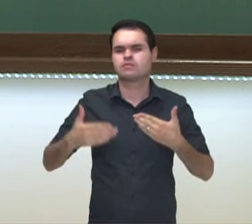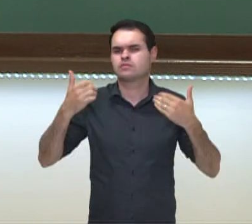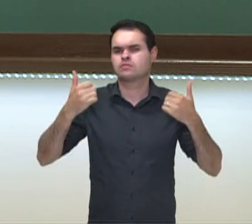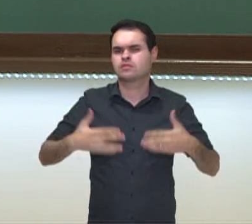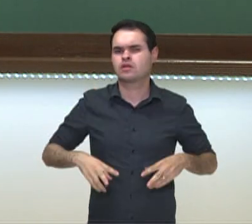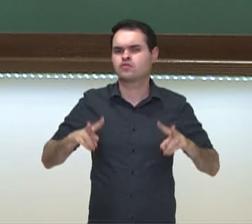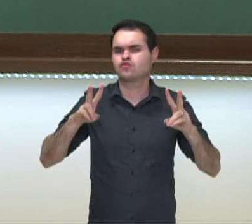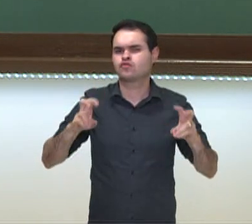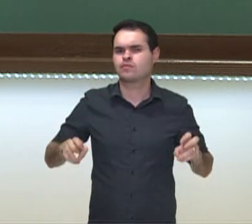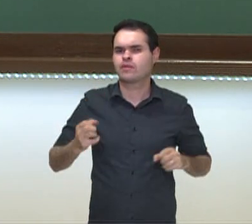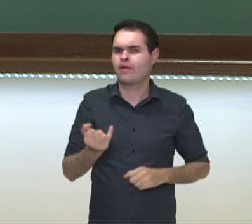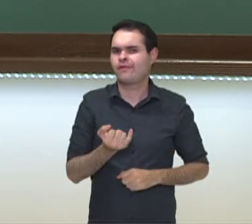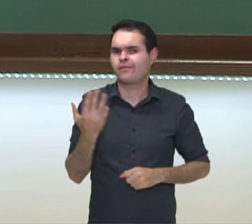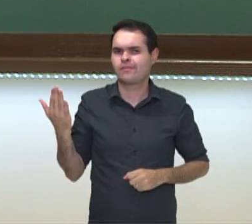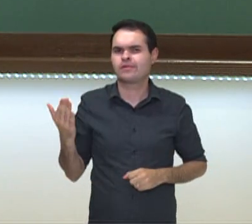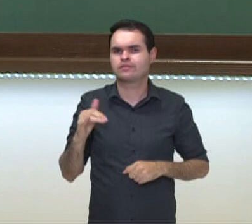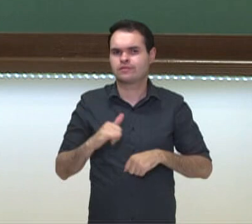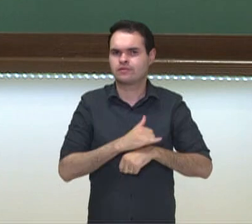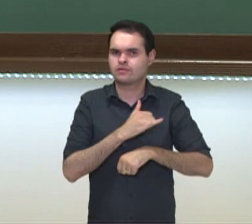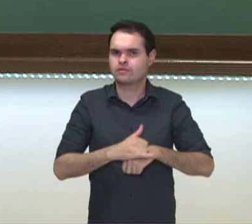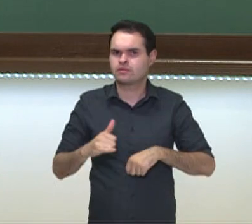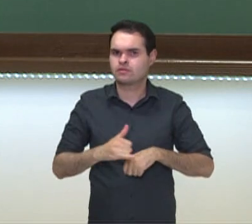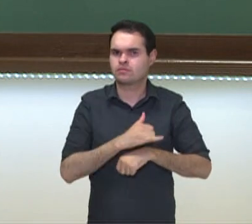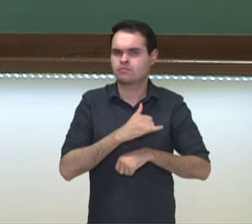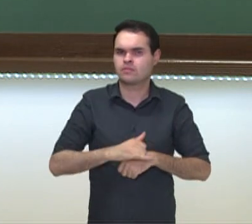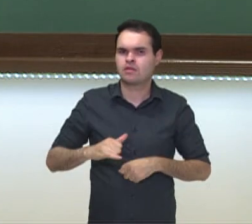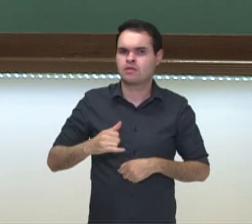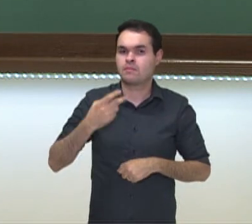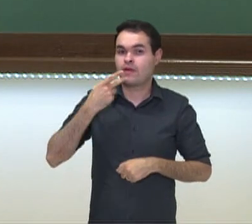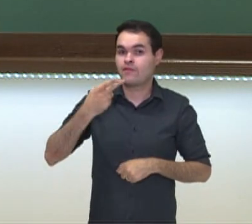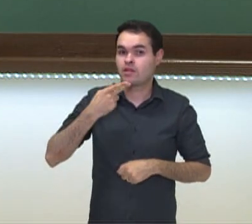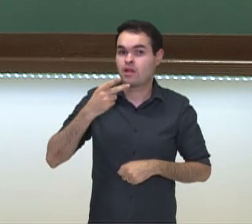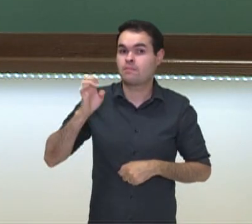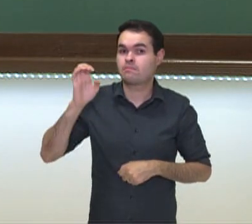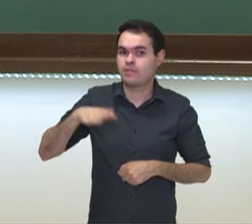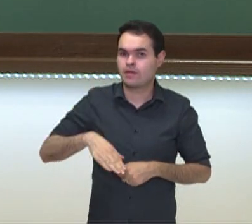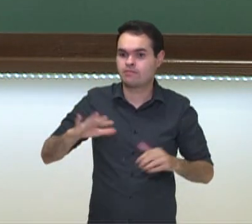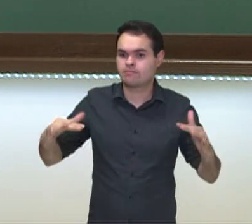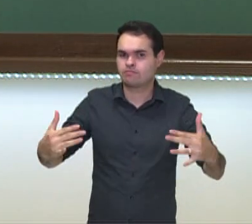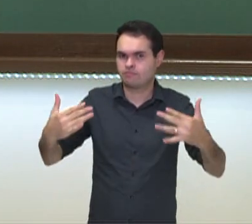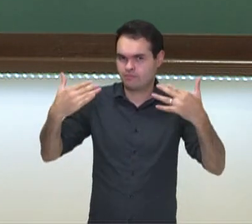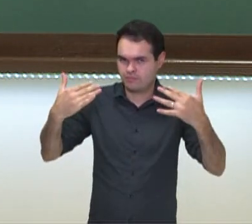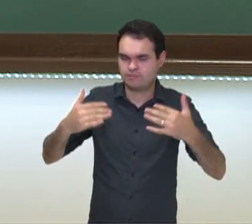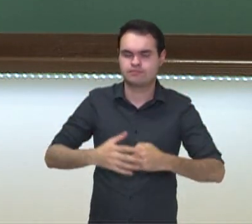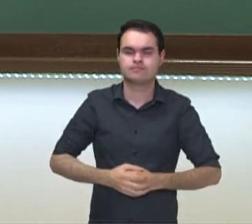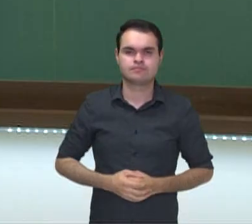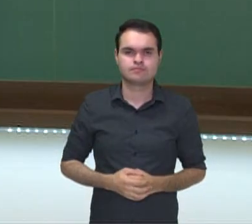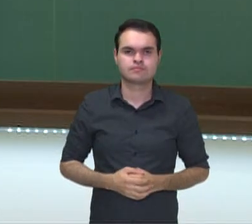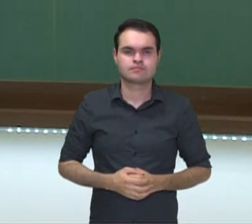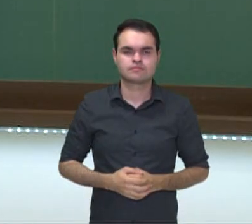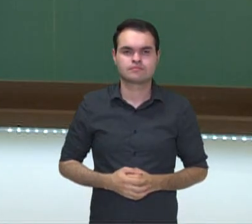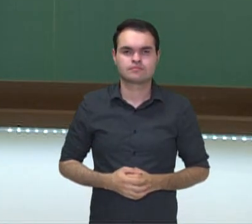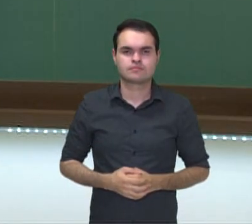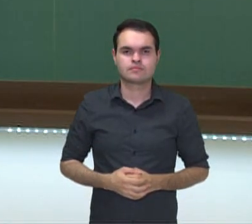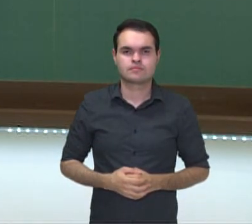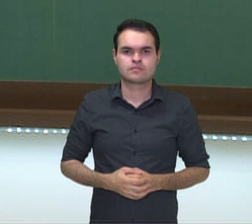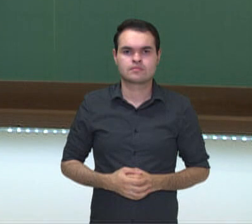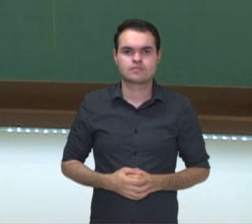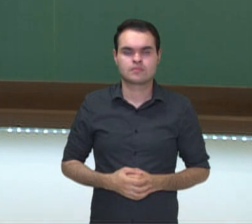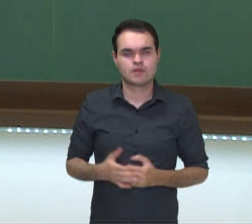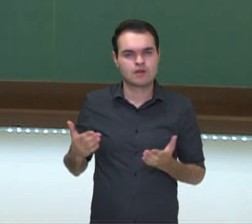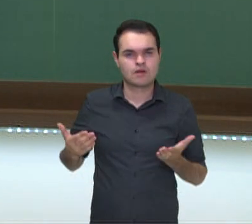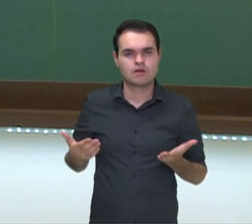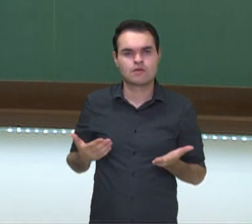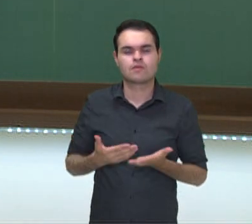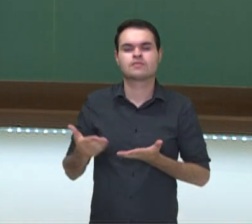algumas estratégias para falar bem em público. Vamos lá? Começando aqui com os objetivos da